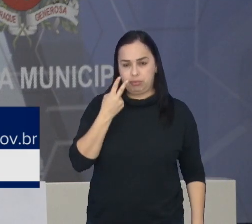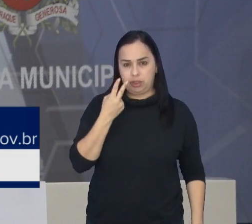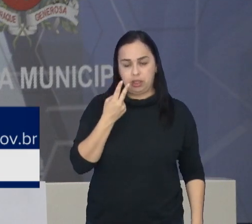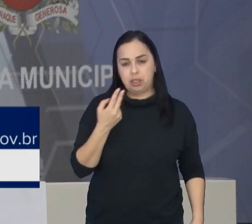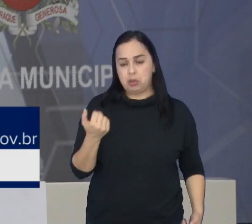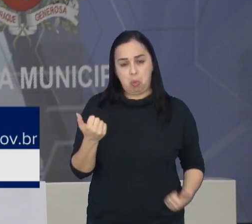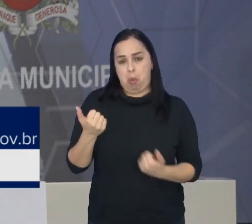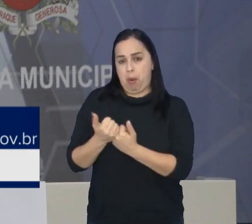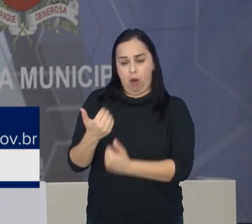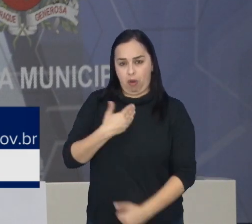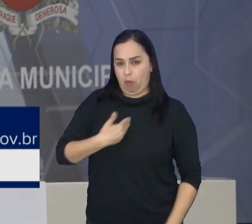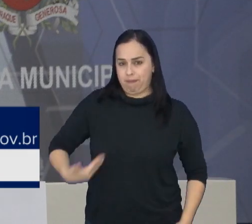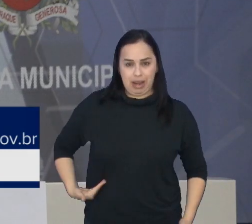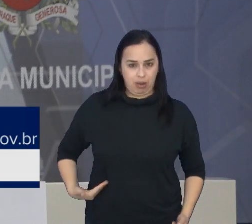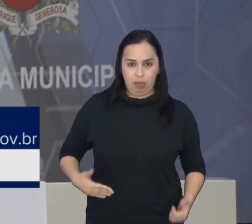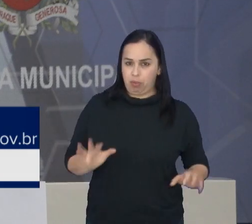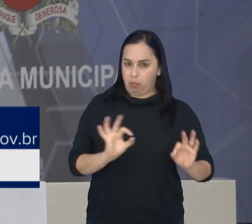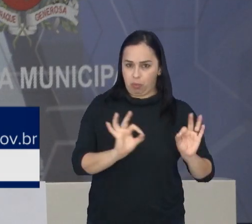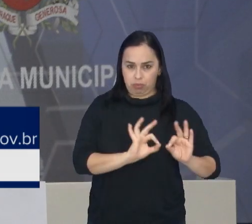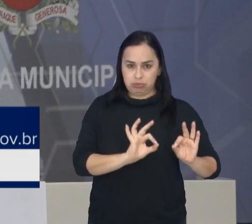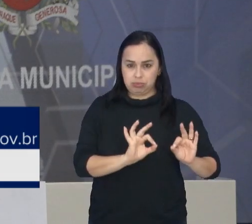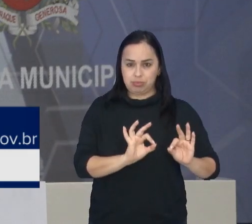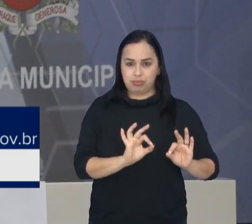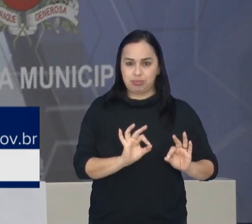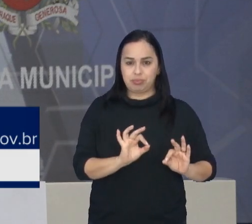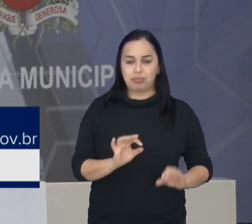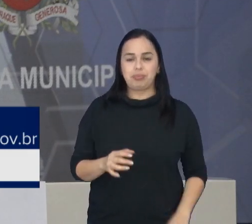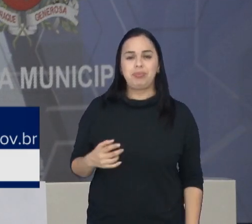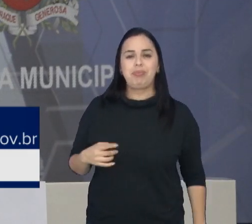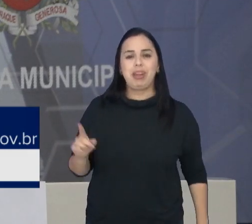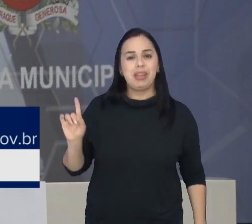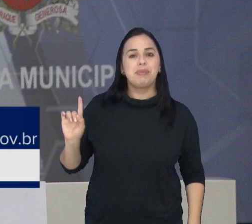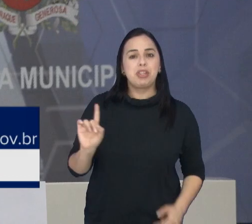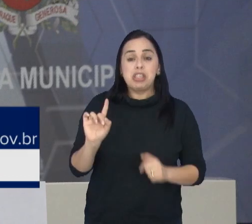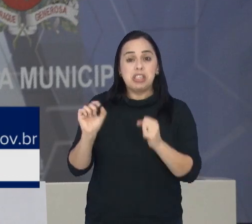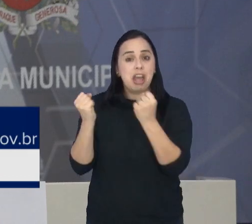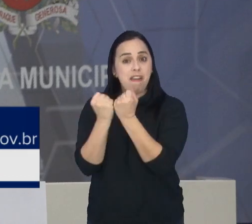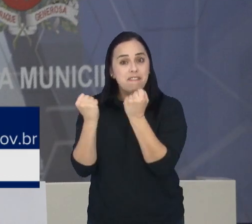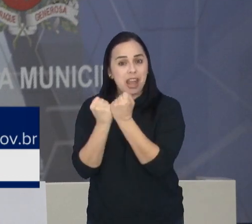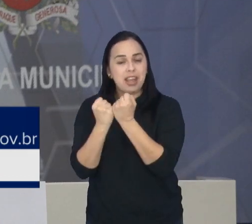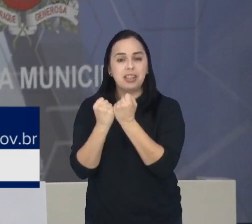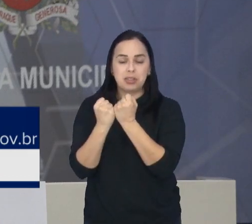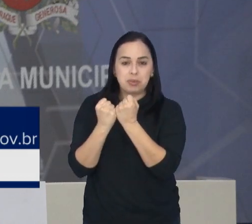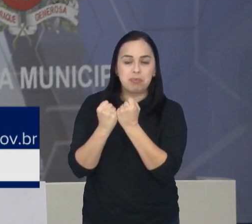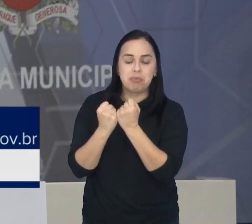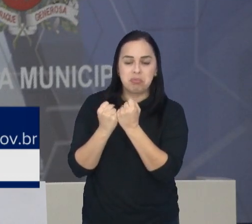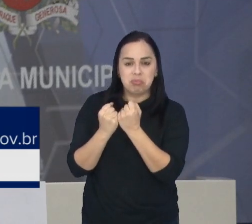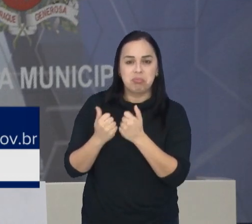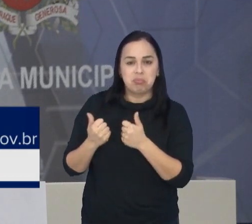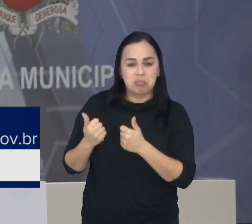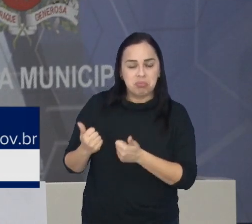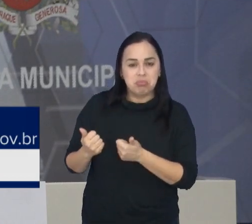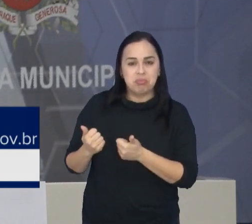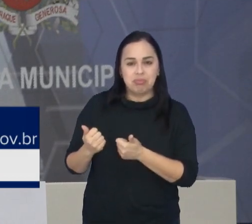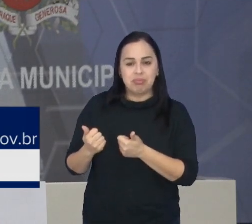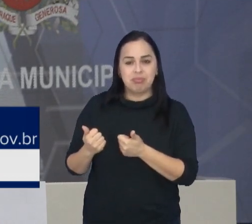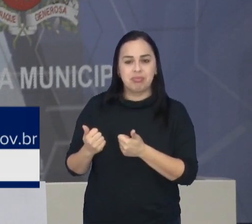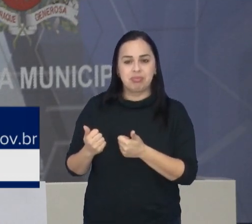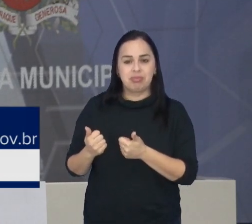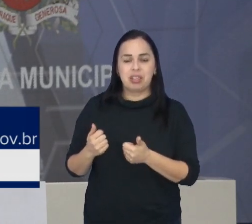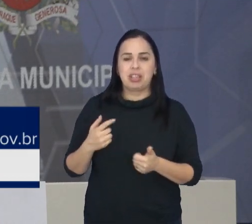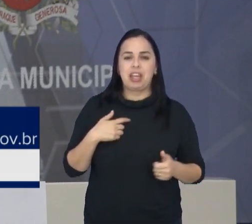oposição, é engraçado que vem gente aqui defender que a gente